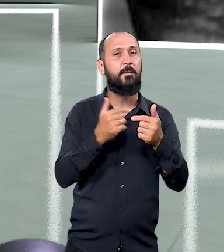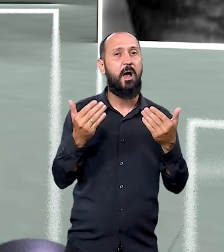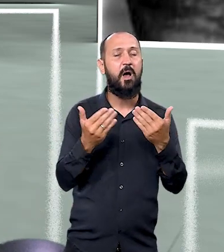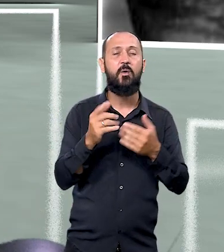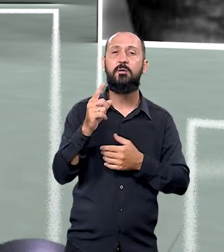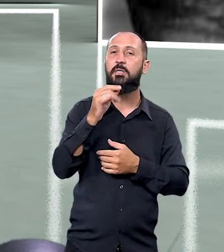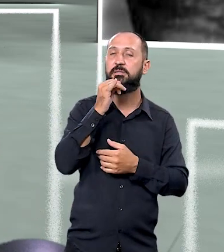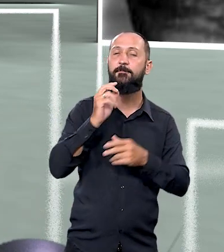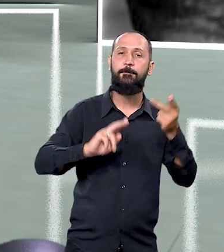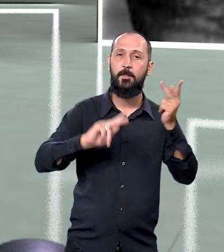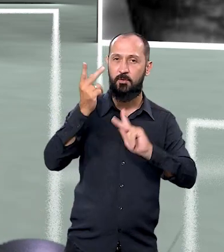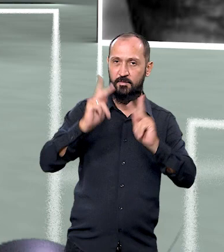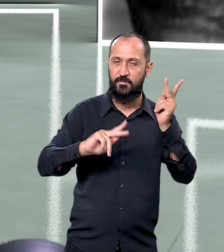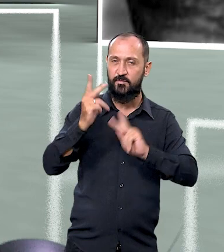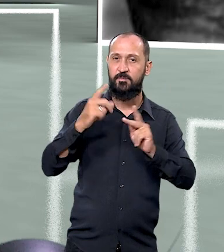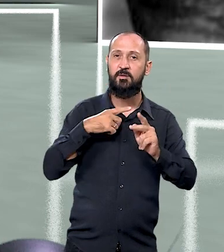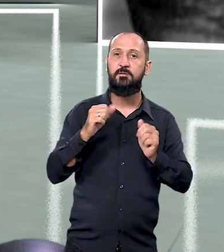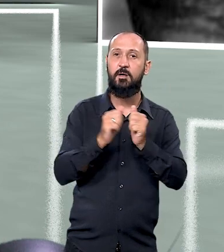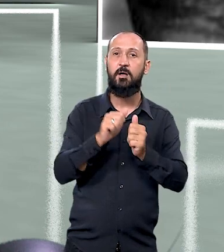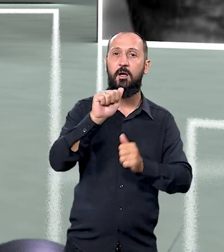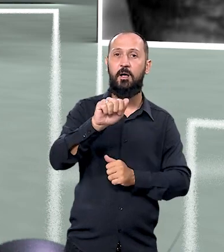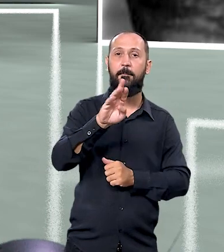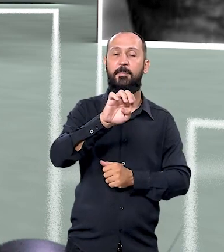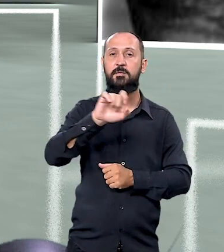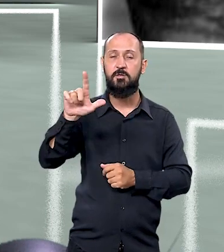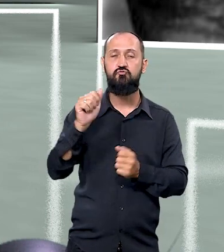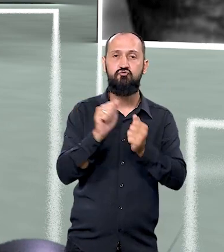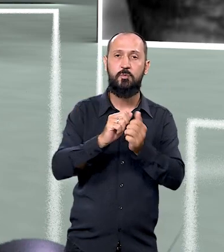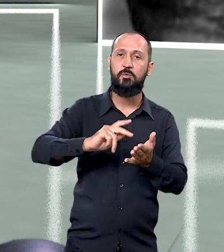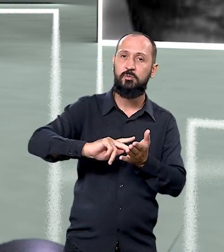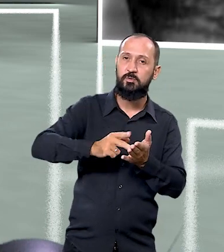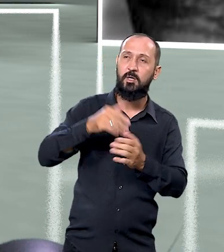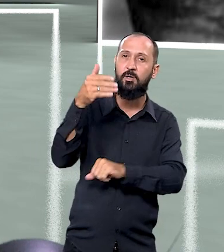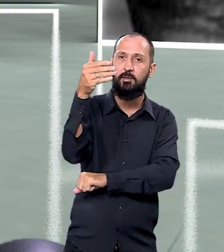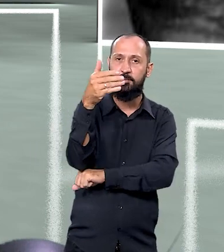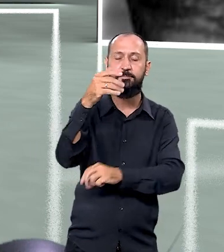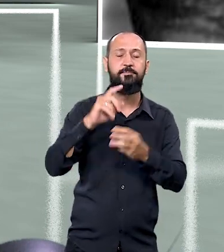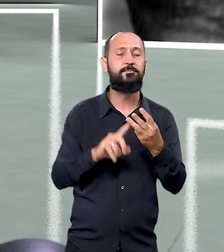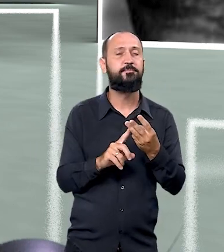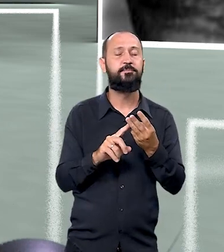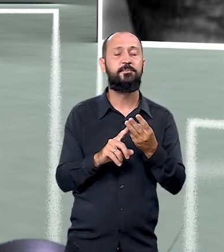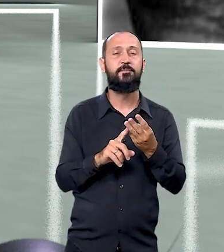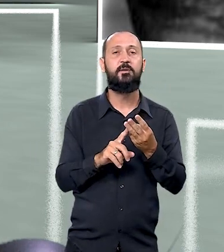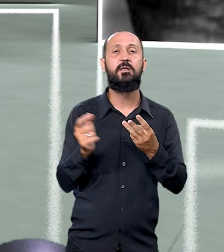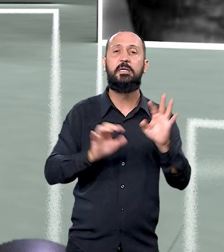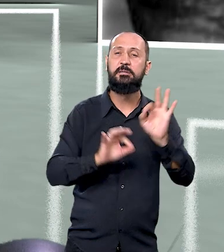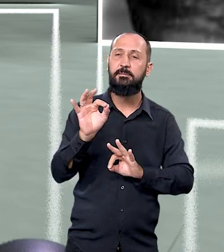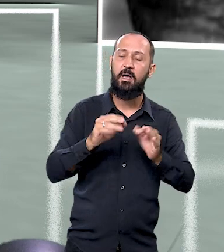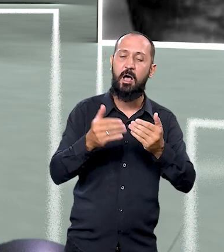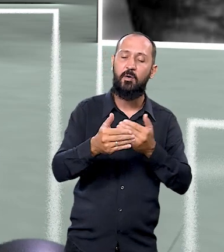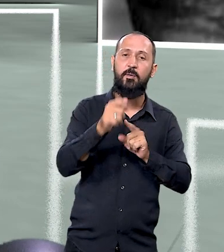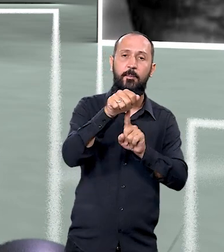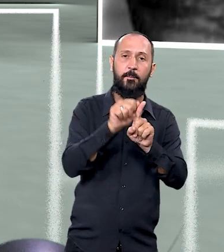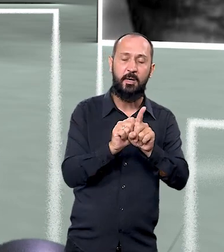agora, no Carnaval, que você trouxe a Abrazel junto, o Sindicato da Rede Hoteleira, né? E se preparando agora para um